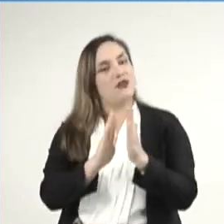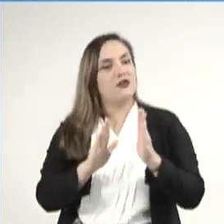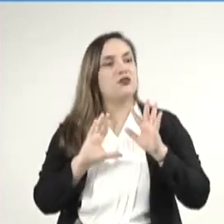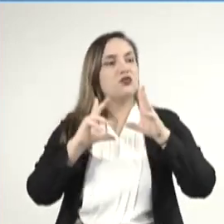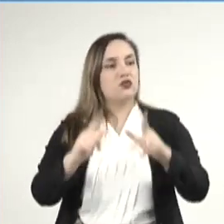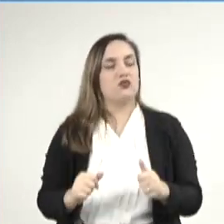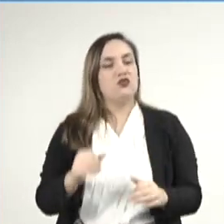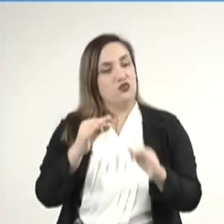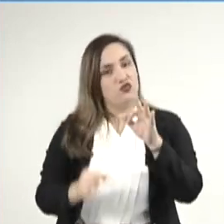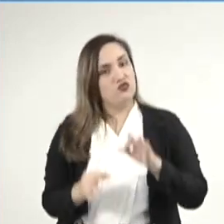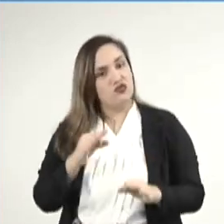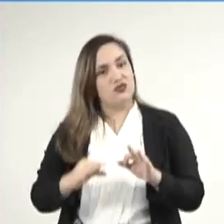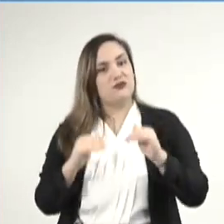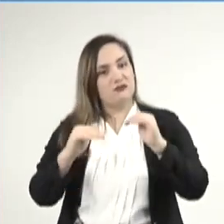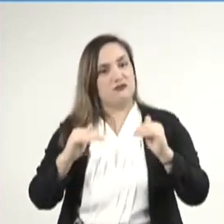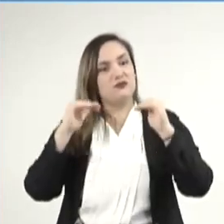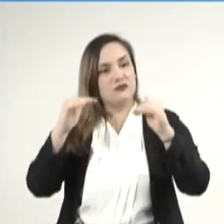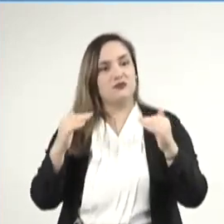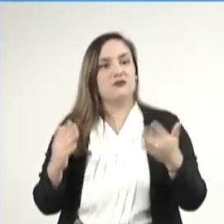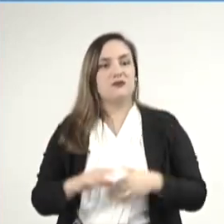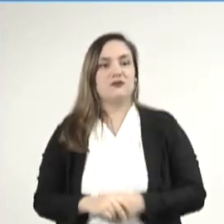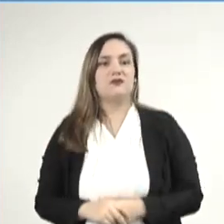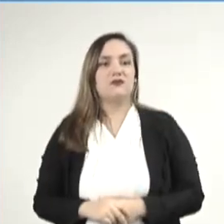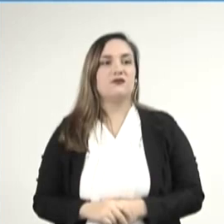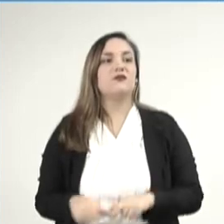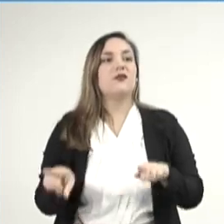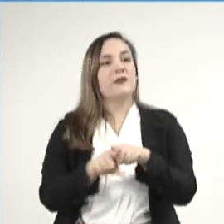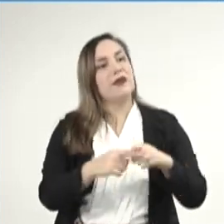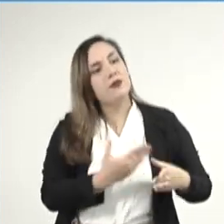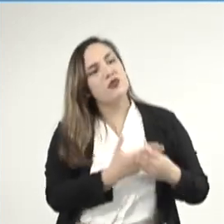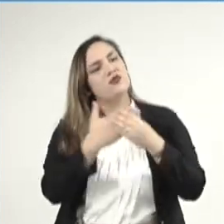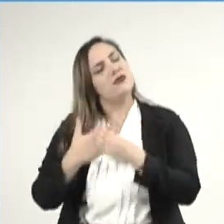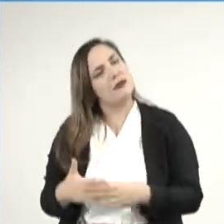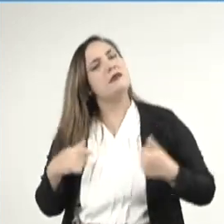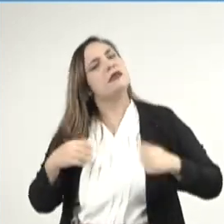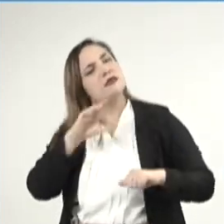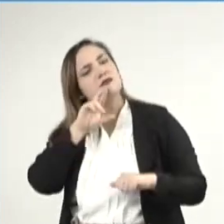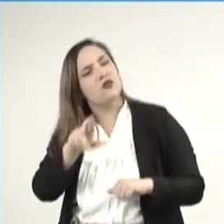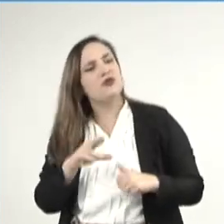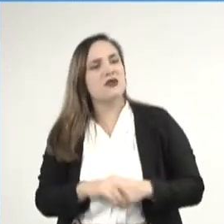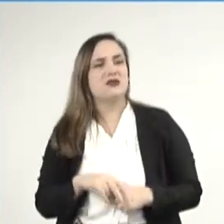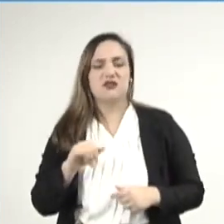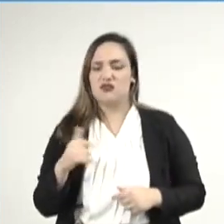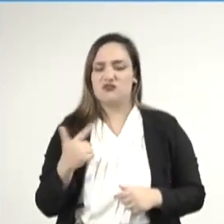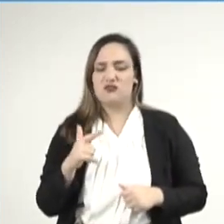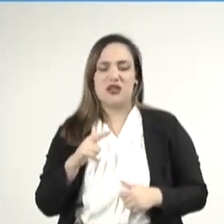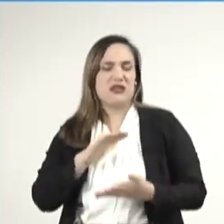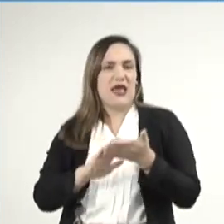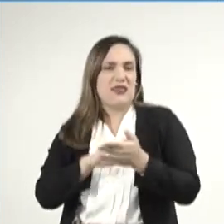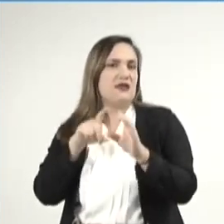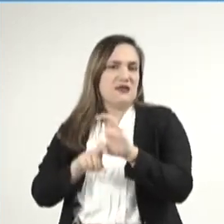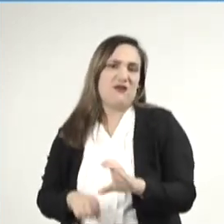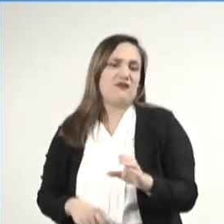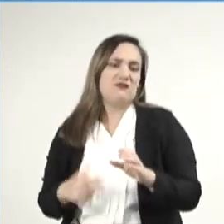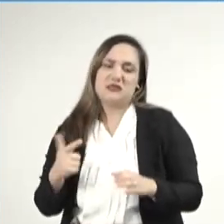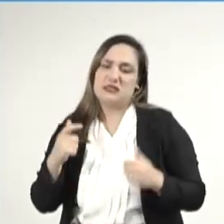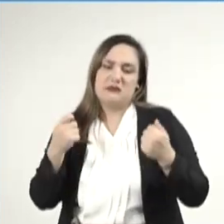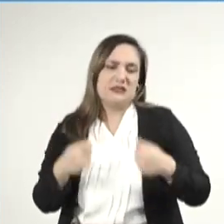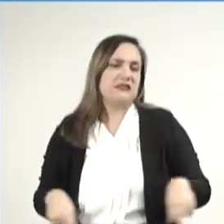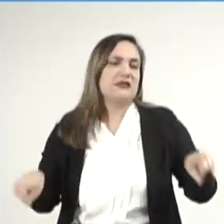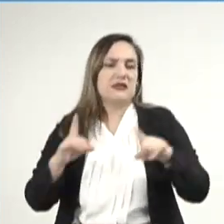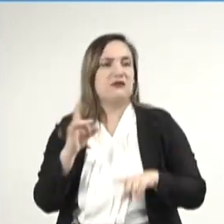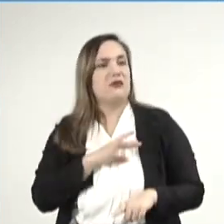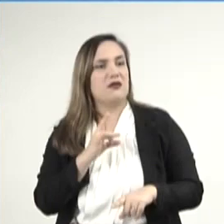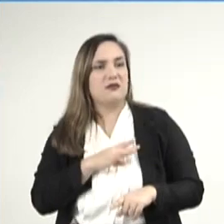os tribunais, enfrente os processos, vai lá, responda. Quem não deve, não teme.